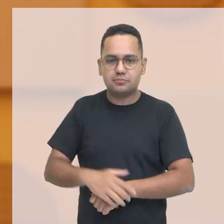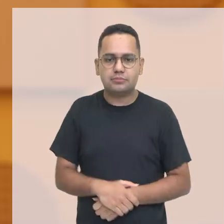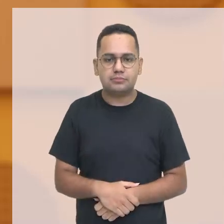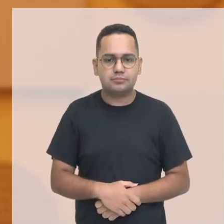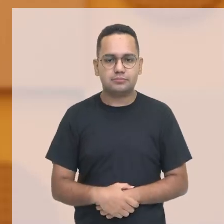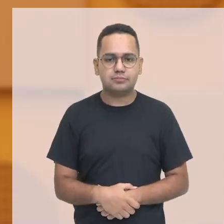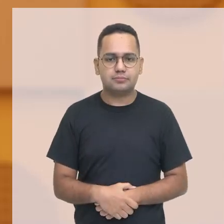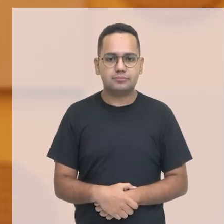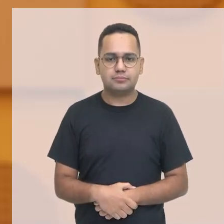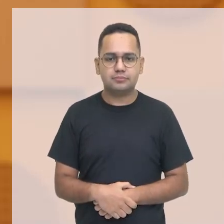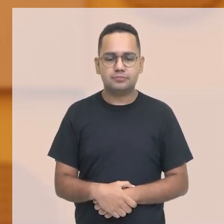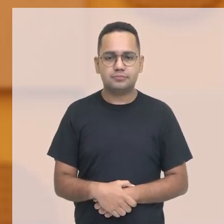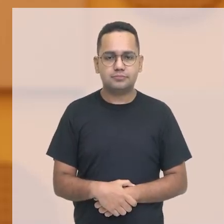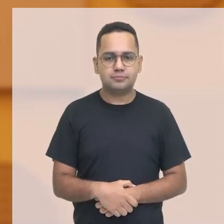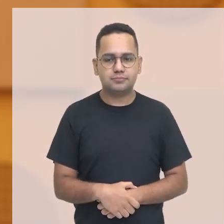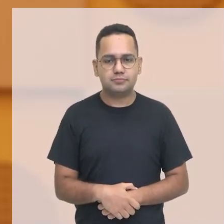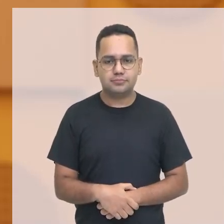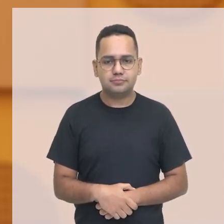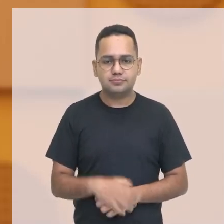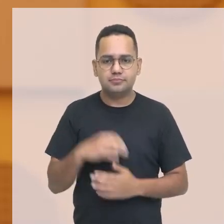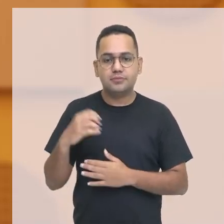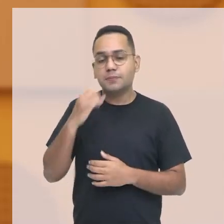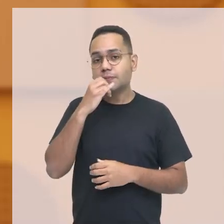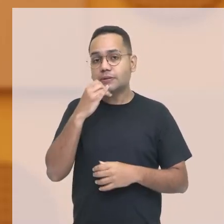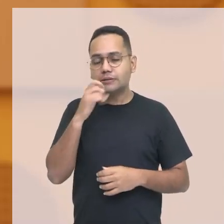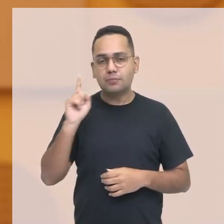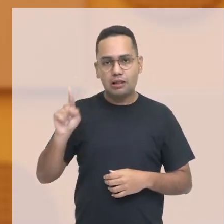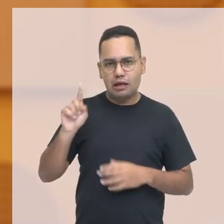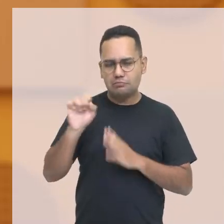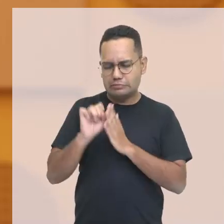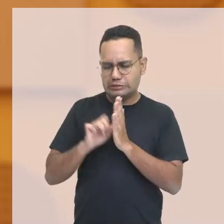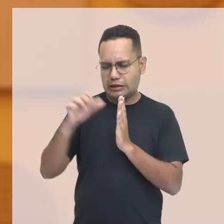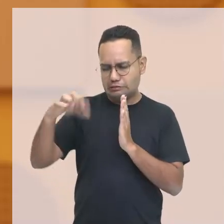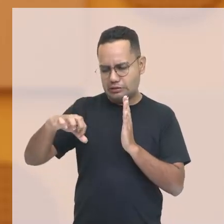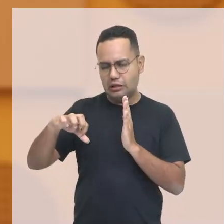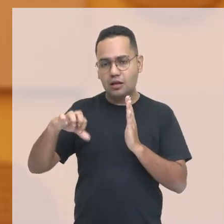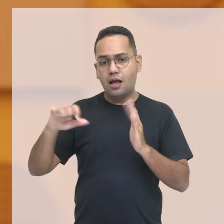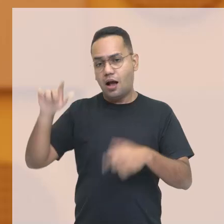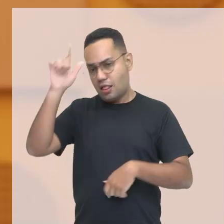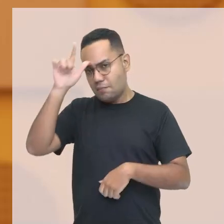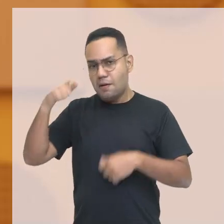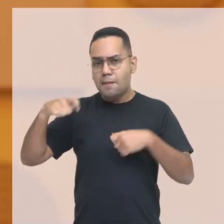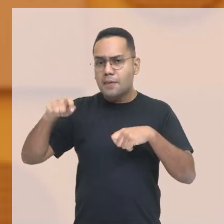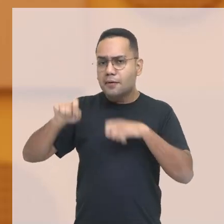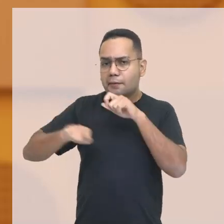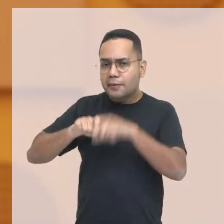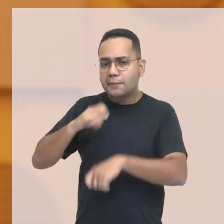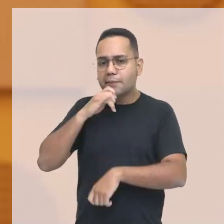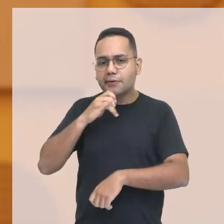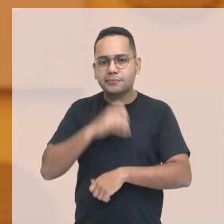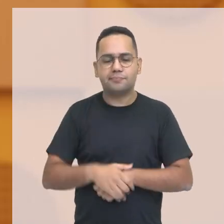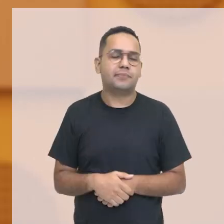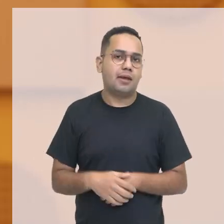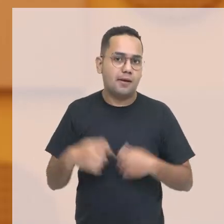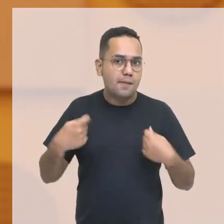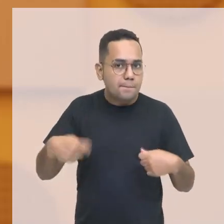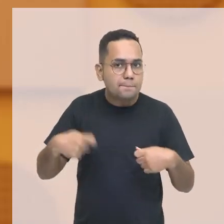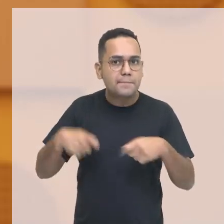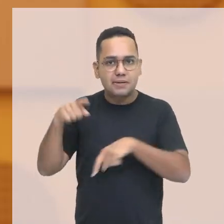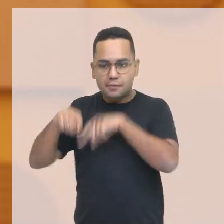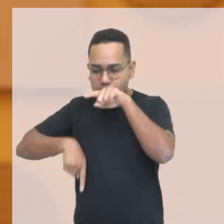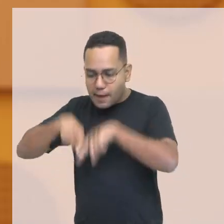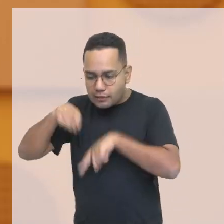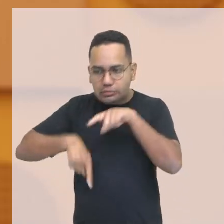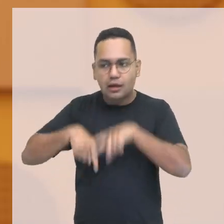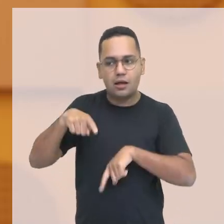século XIX. Eu preciso de mercado consumidor, eu preciso de matéria-prima para produzir o meu produto e